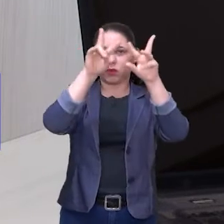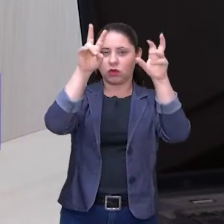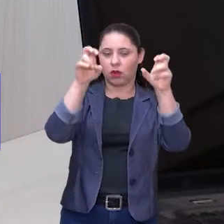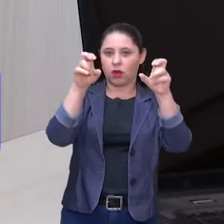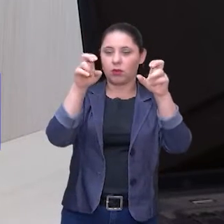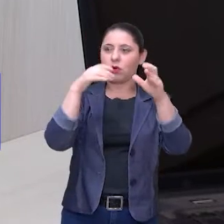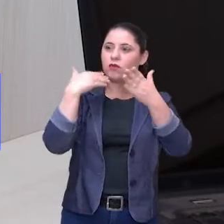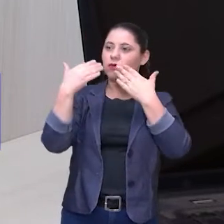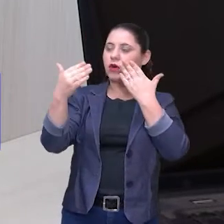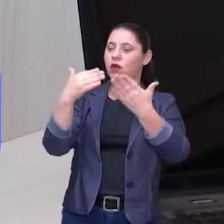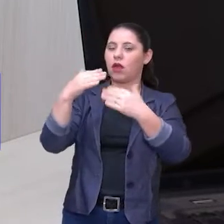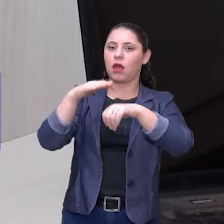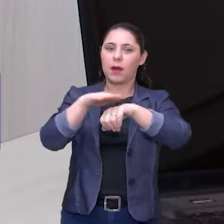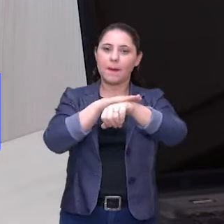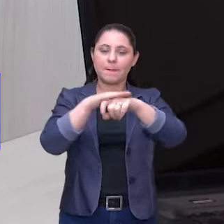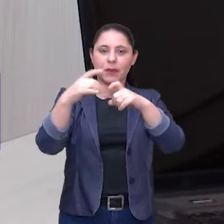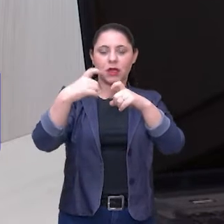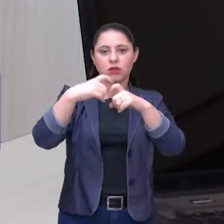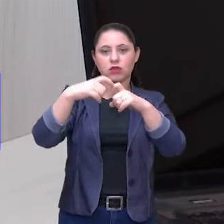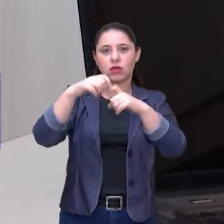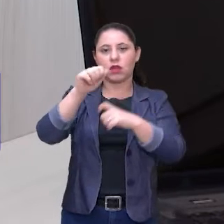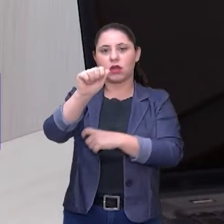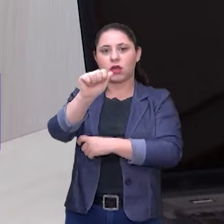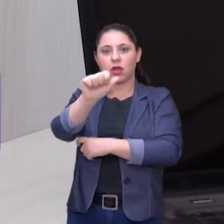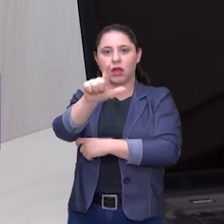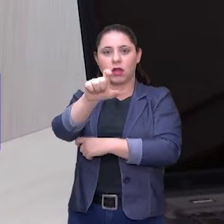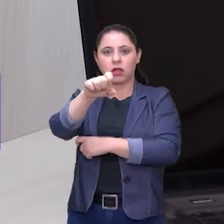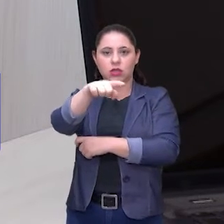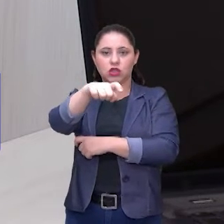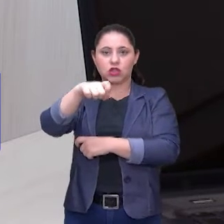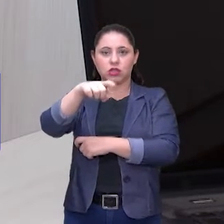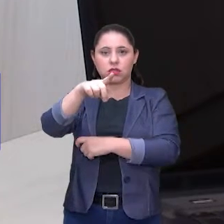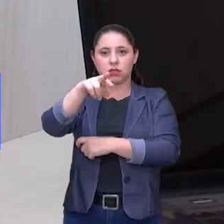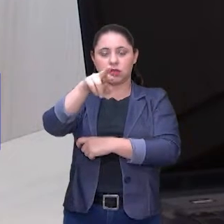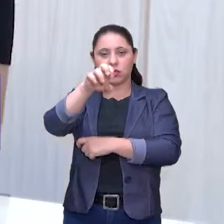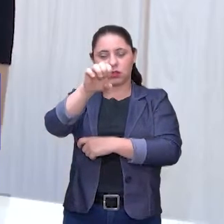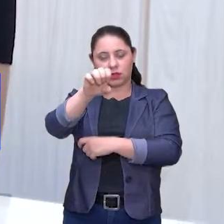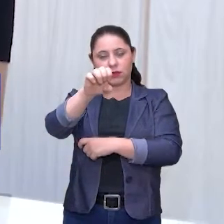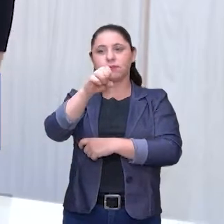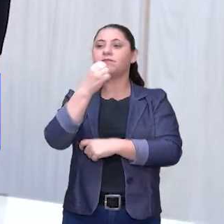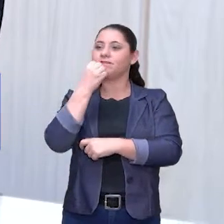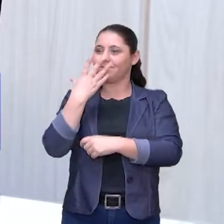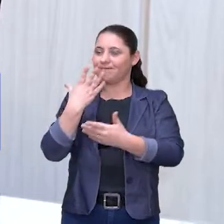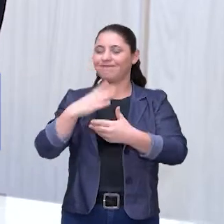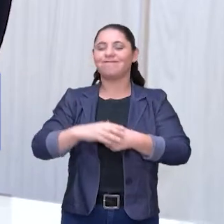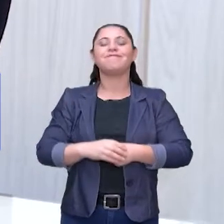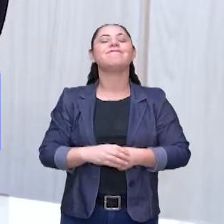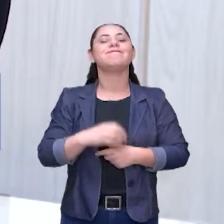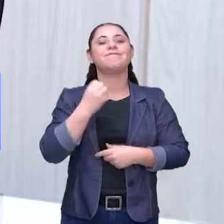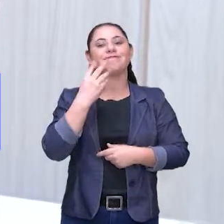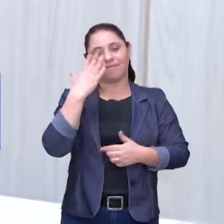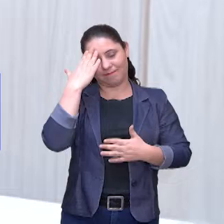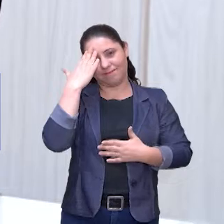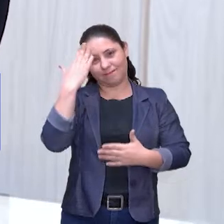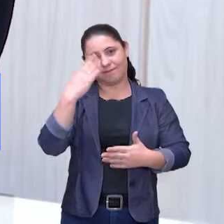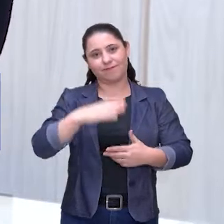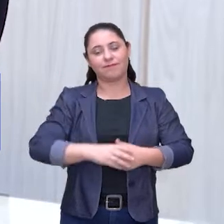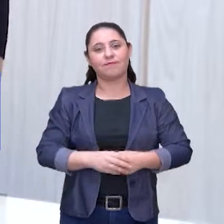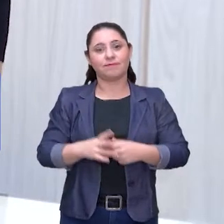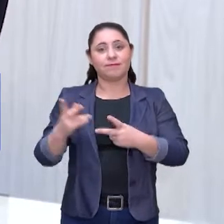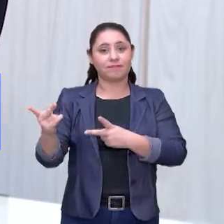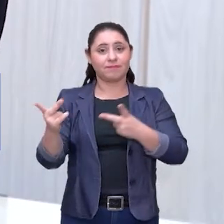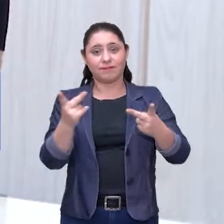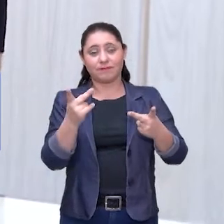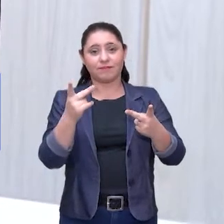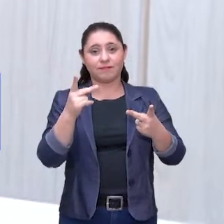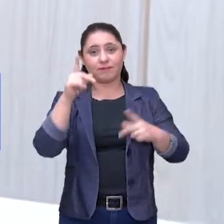sobre esse assunto, eu converso com o dermatologista Alexandre Moretti. Tudo bem, Alexandre? Tudo bem, eu que agradeço